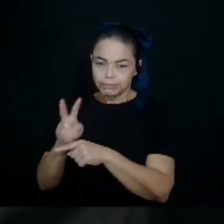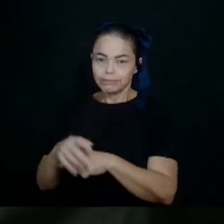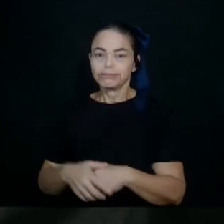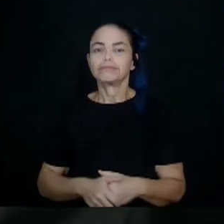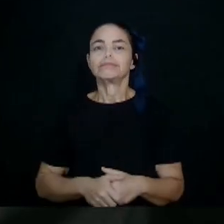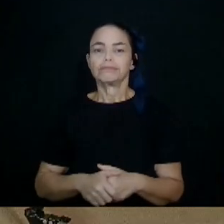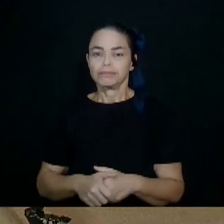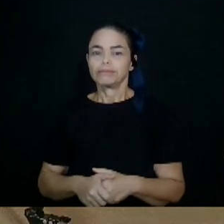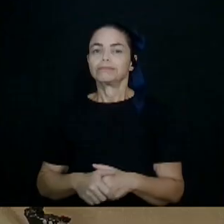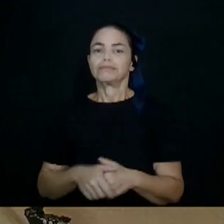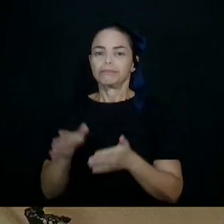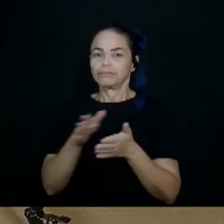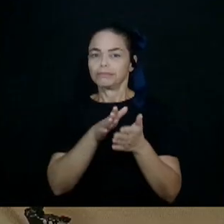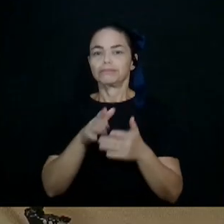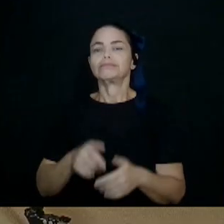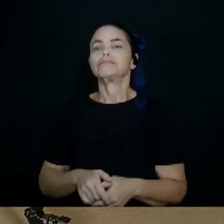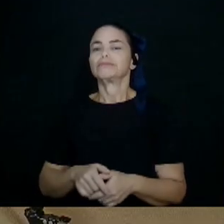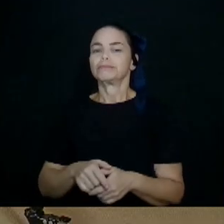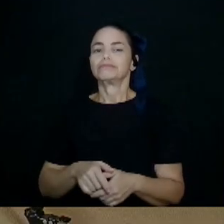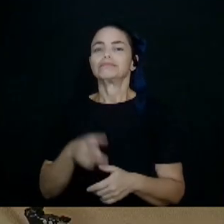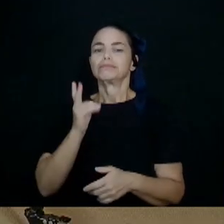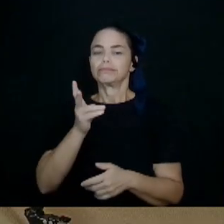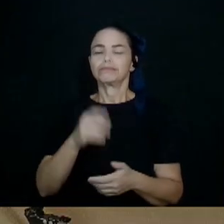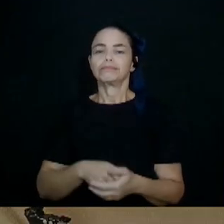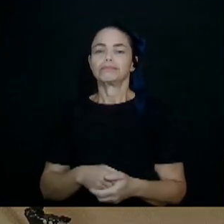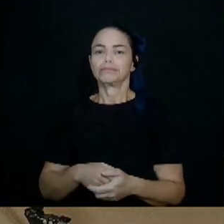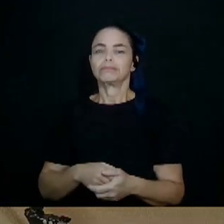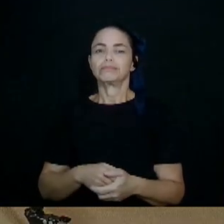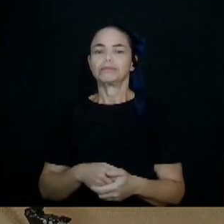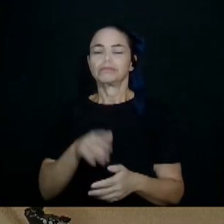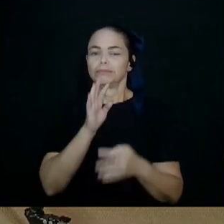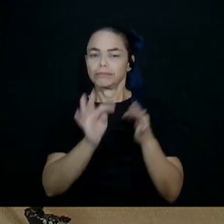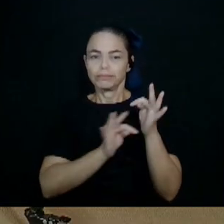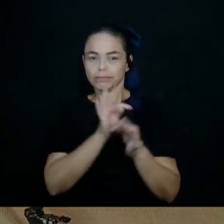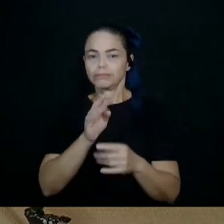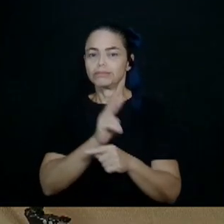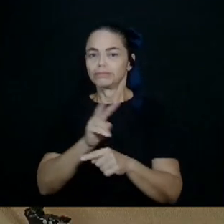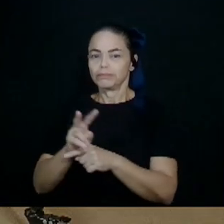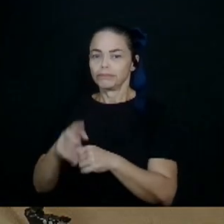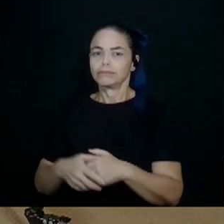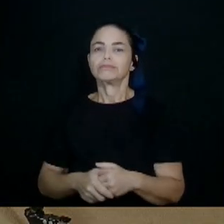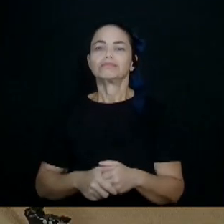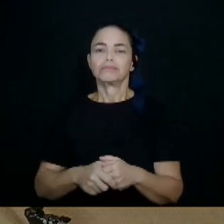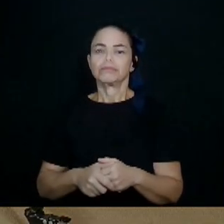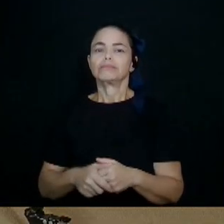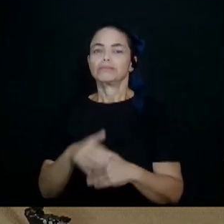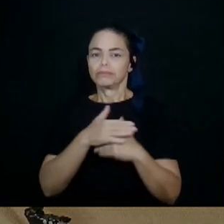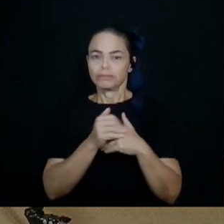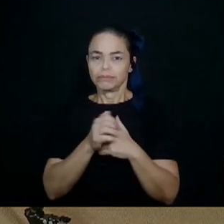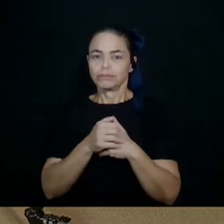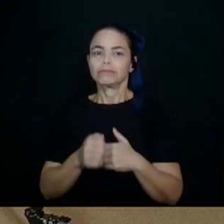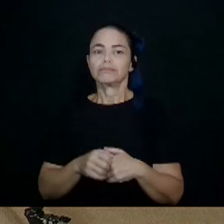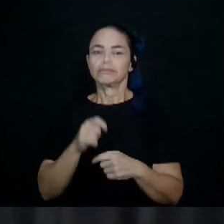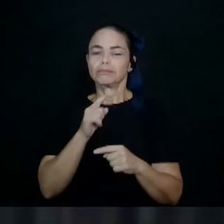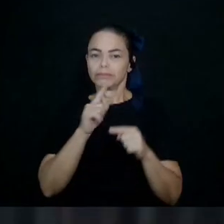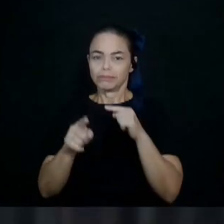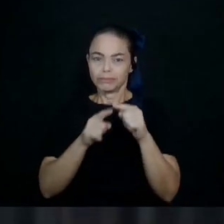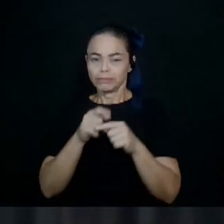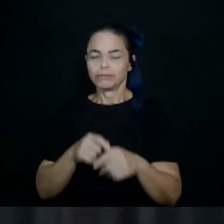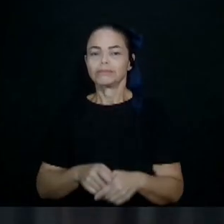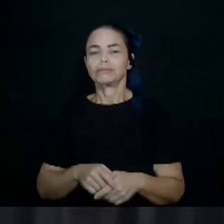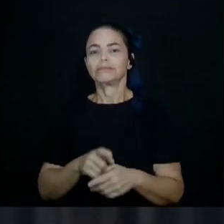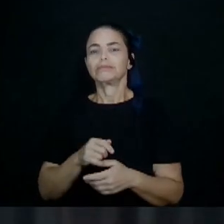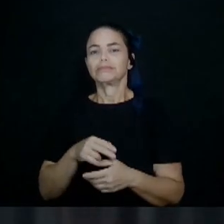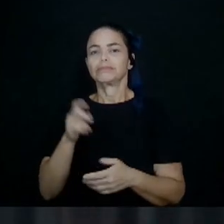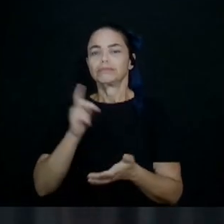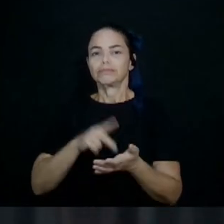caminho que precisa ser percorrido de muito tratamento, cuidado e muito carinho sem julgar, né, Daiane? Exatamente, exatamente. Como